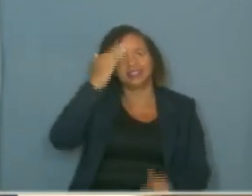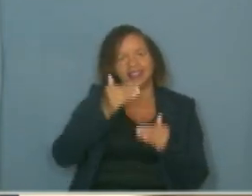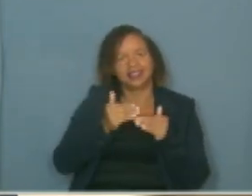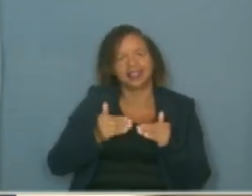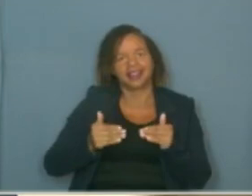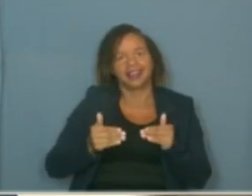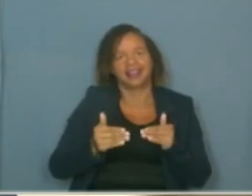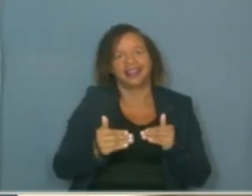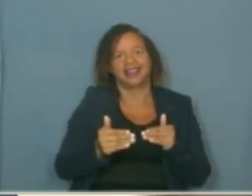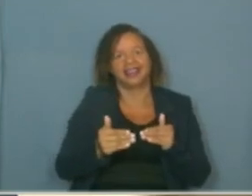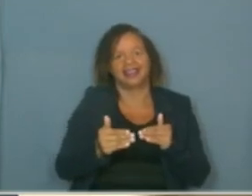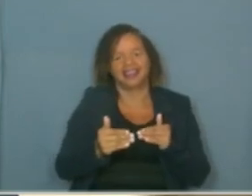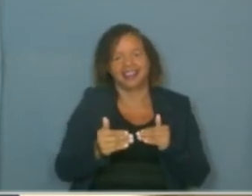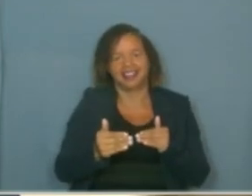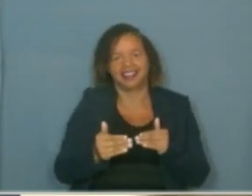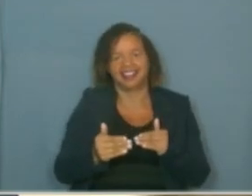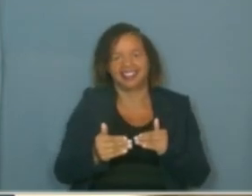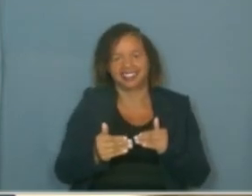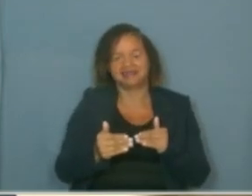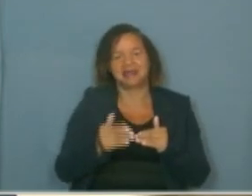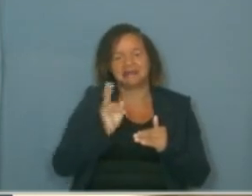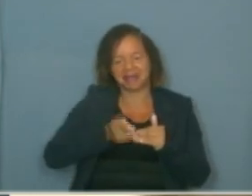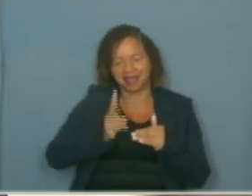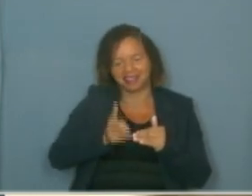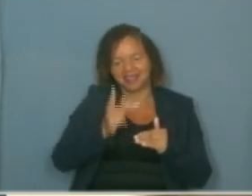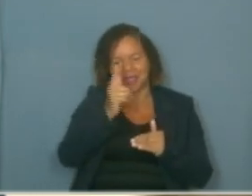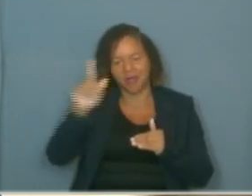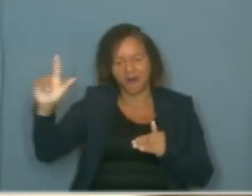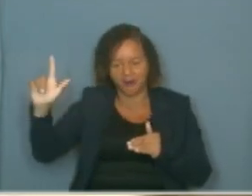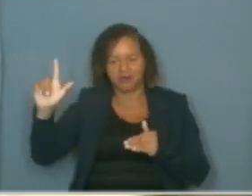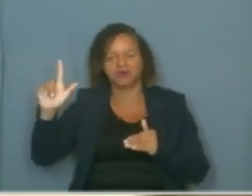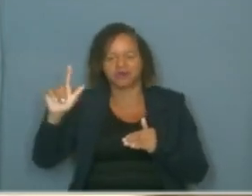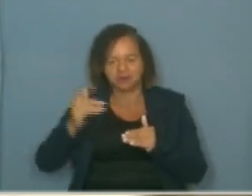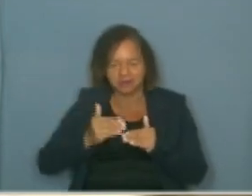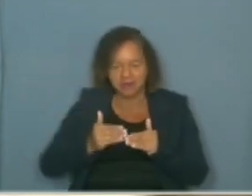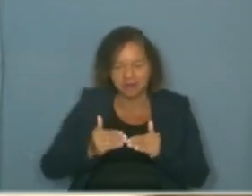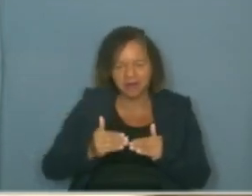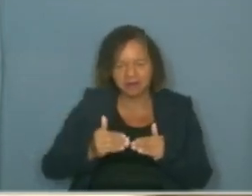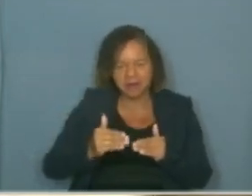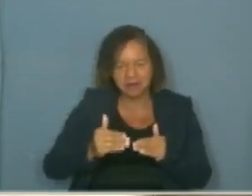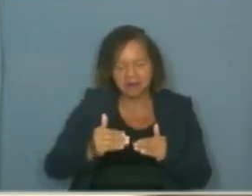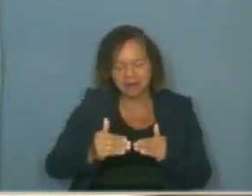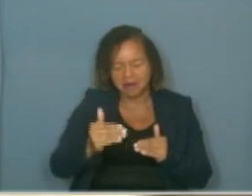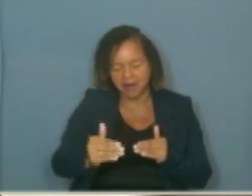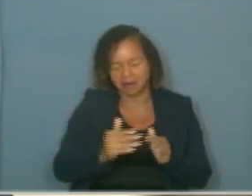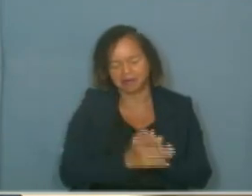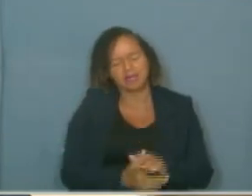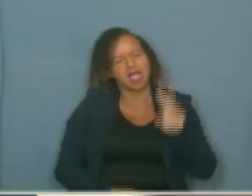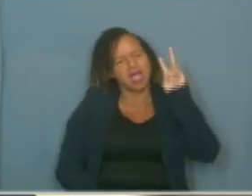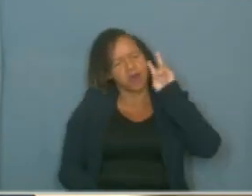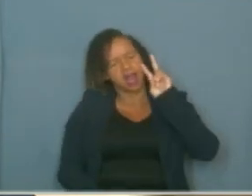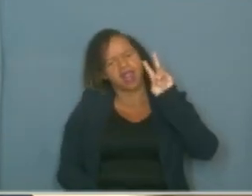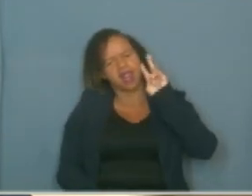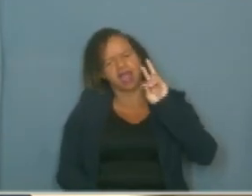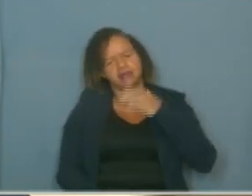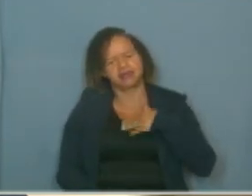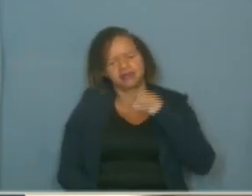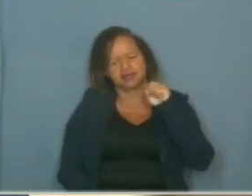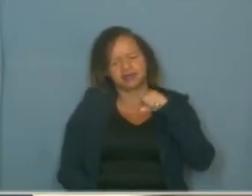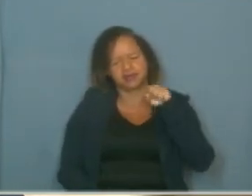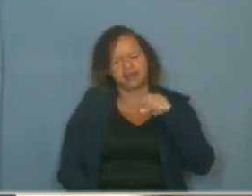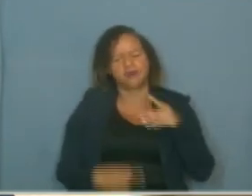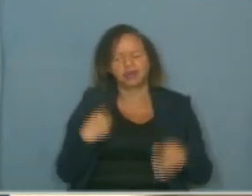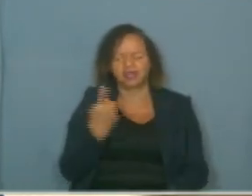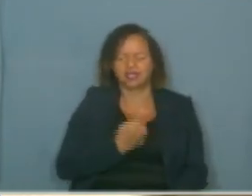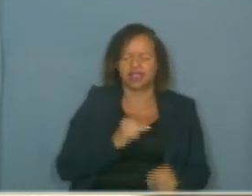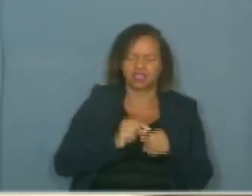nessa luta, para que ela possa se repetir, para que outros passos sejam dados. Então, lembro com muito carinho, quando a gente estava